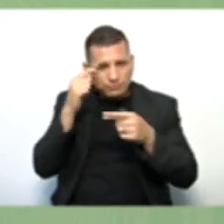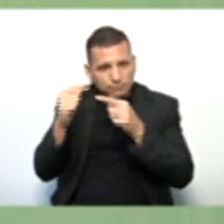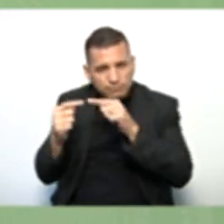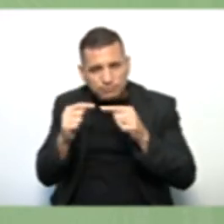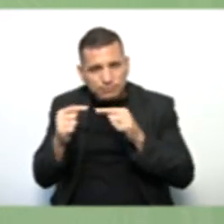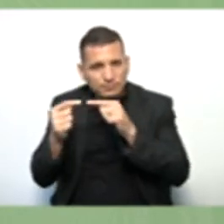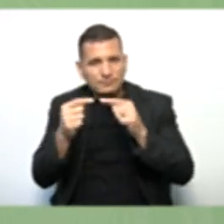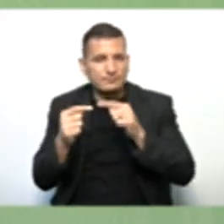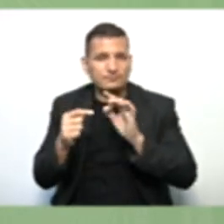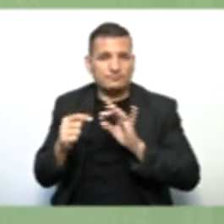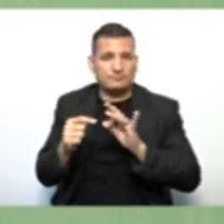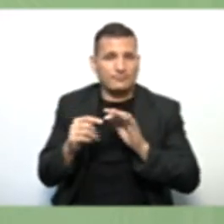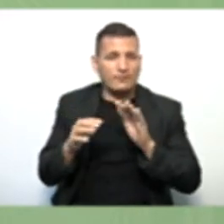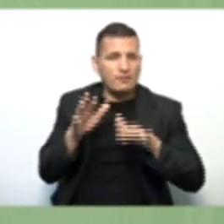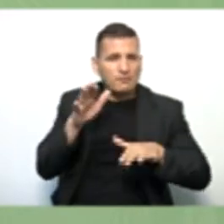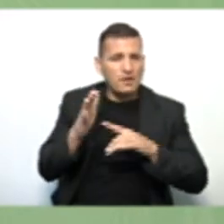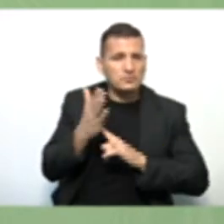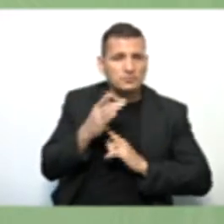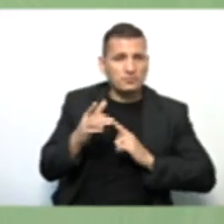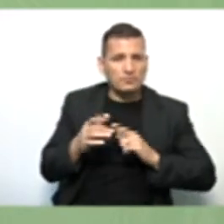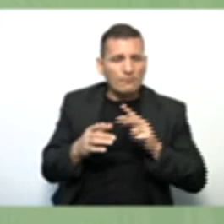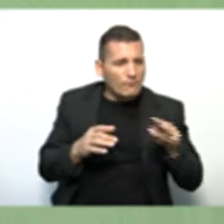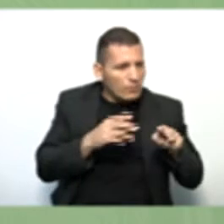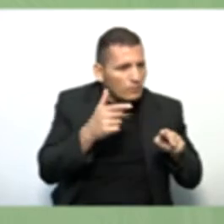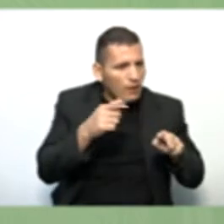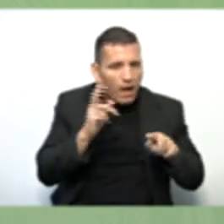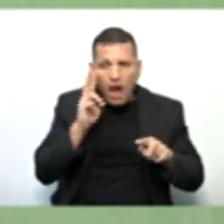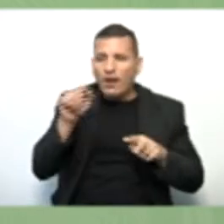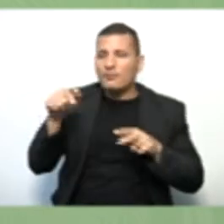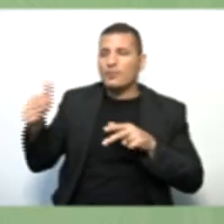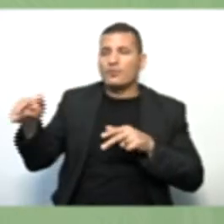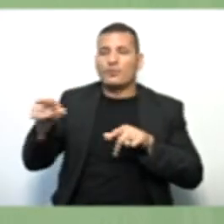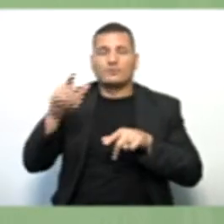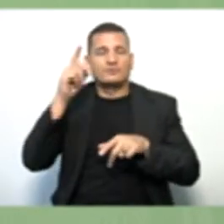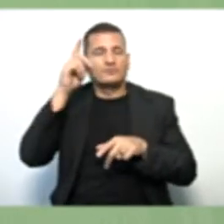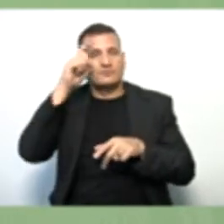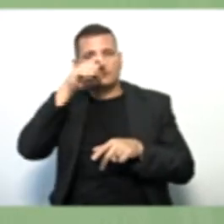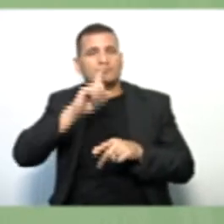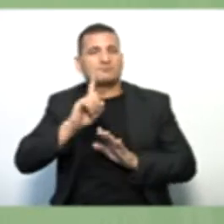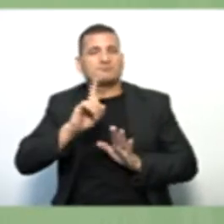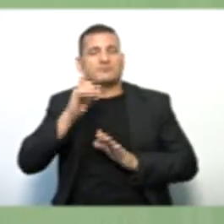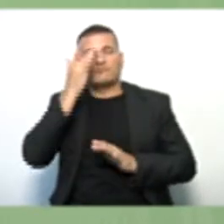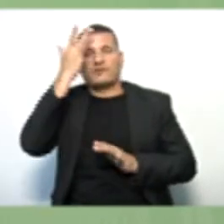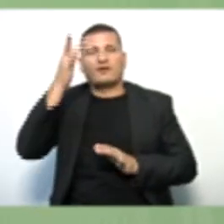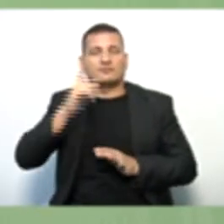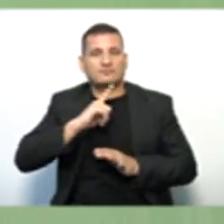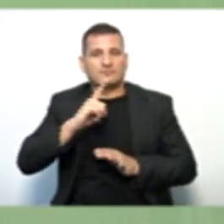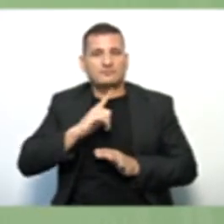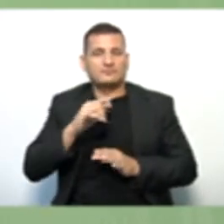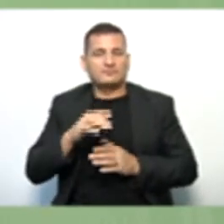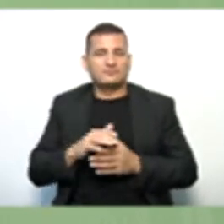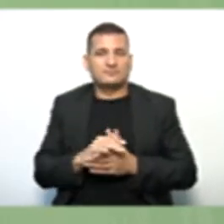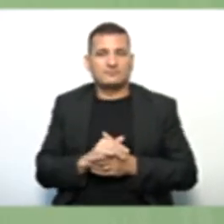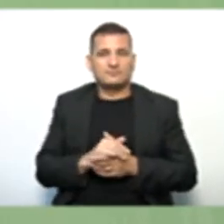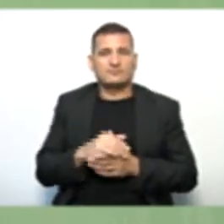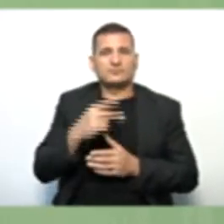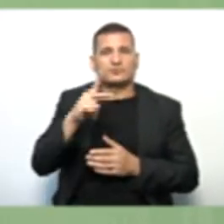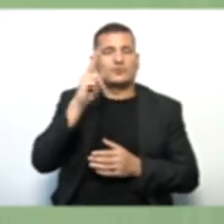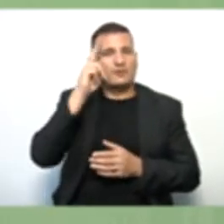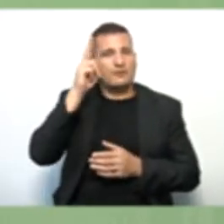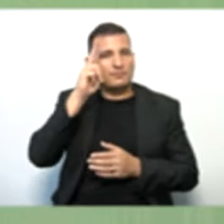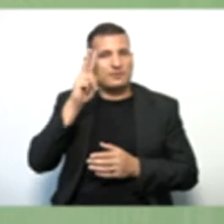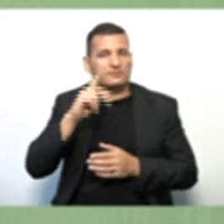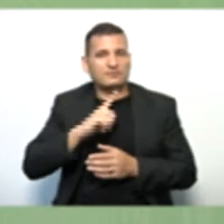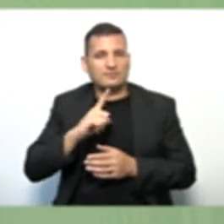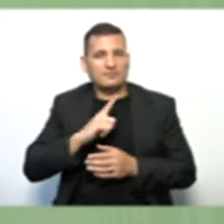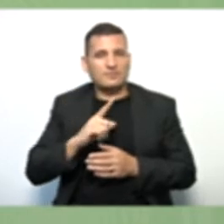verdade, professor? Com A gente certeza. olhar para uma coisa e lembrar de outra, pronto, já era. É mais difícil você esquecer. Você amarrou sua lembrança a outra